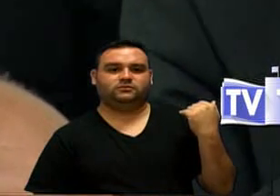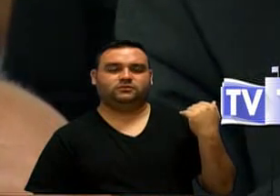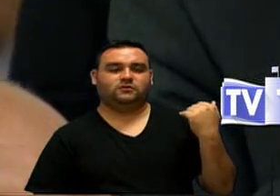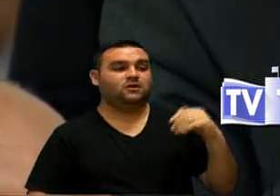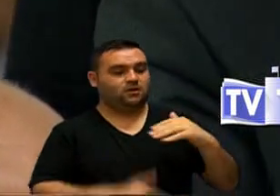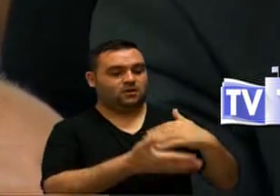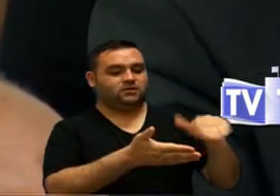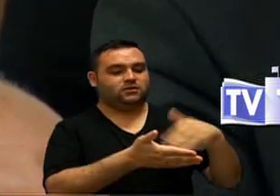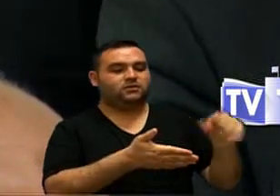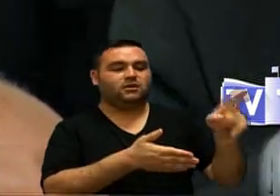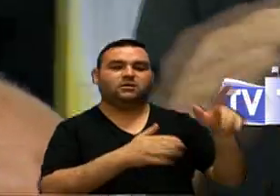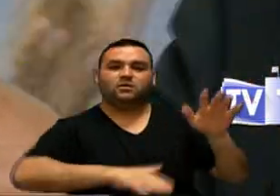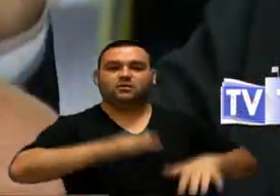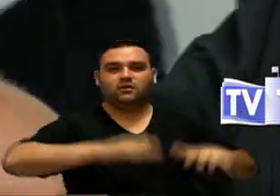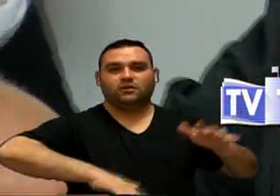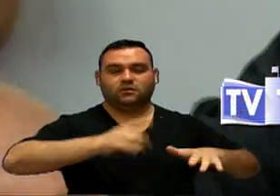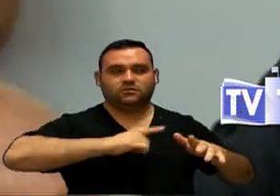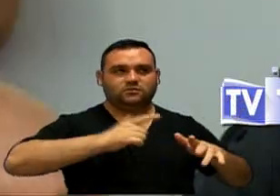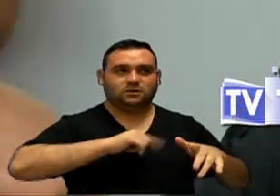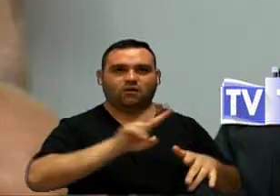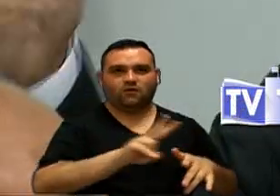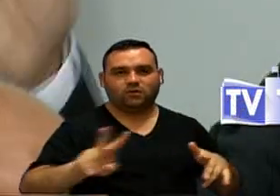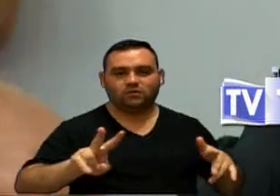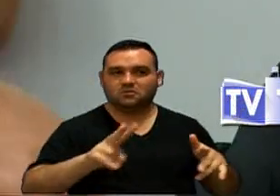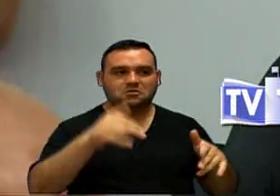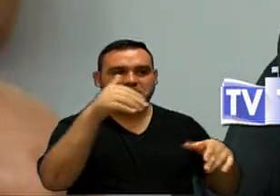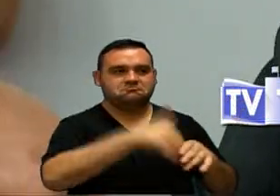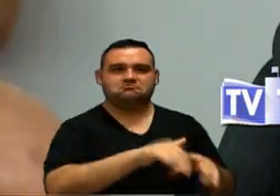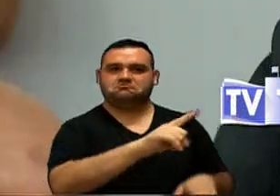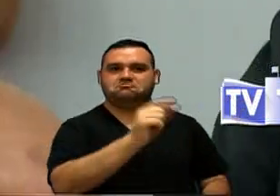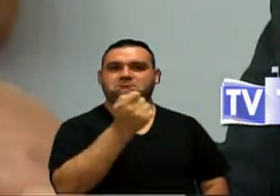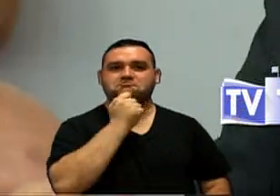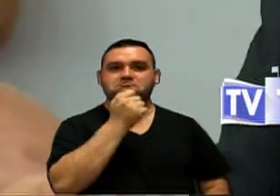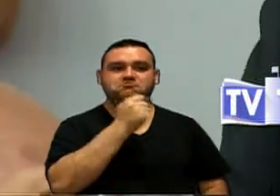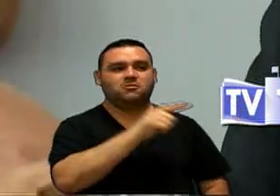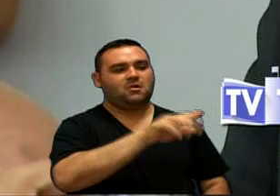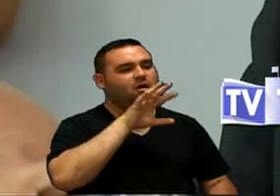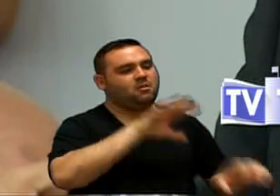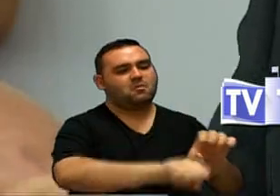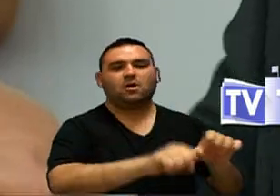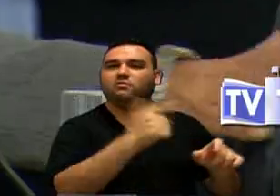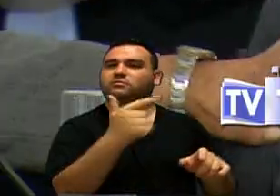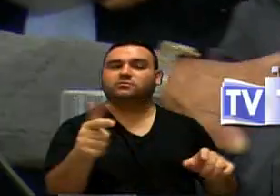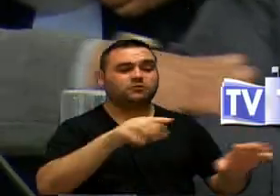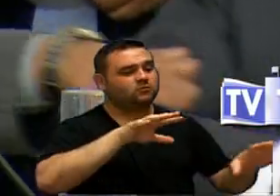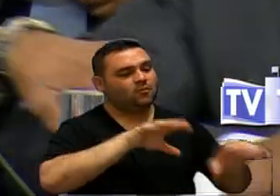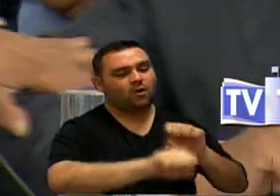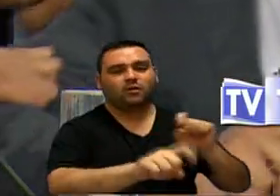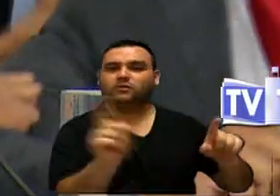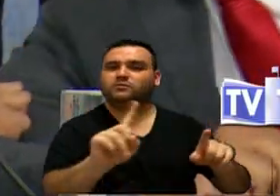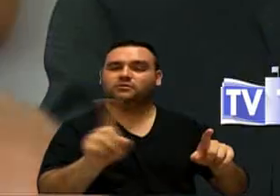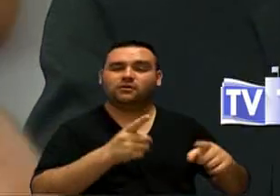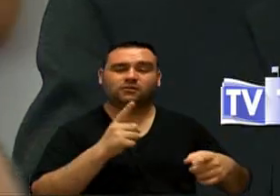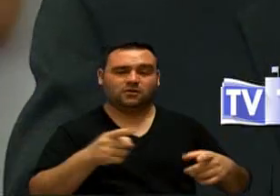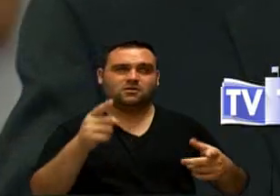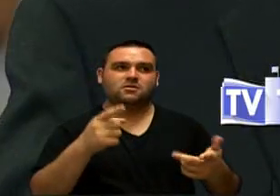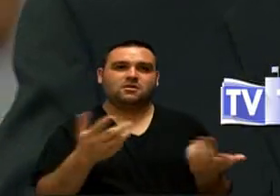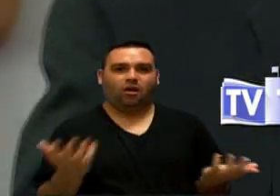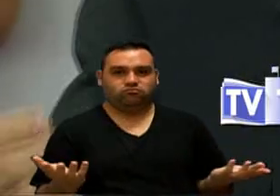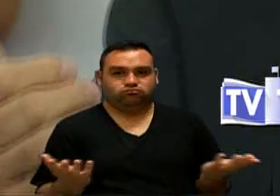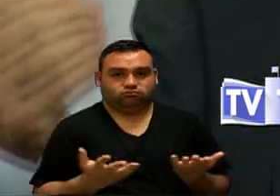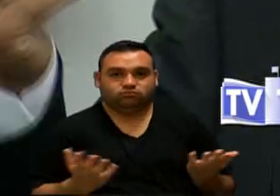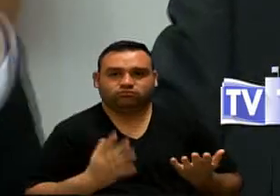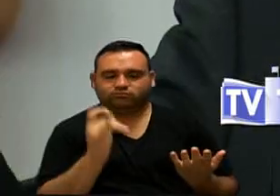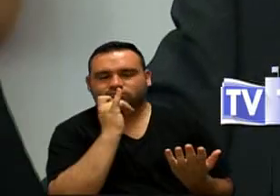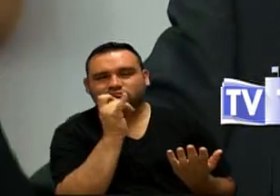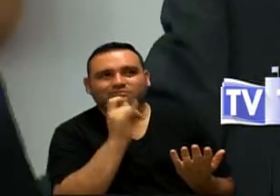O secretário que, porventura, tenha saído candidato e não foi eleito, ele não tomou posse. Toma posse quem é eleito. Agora,